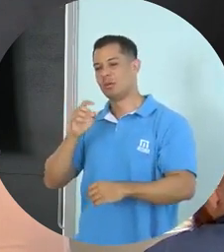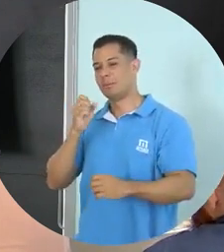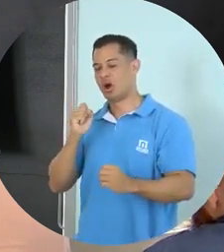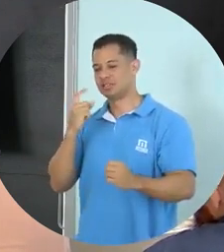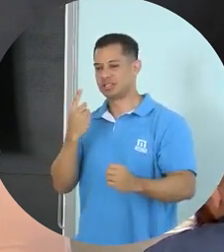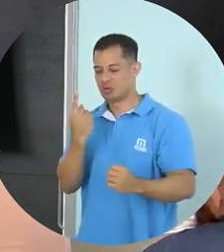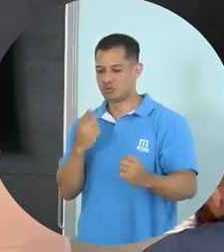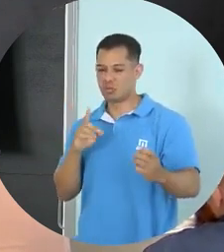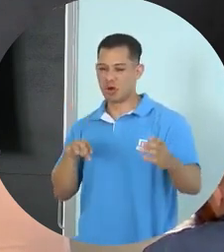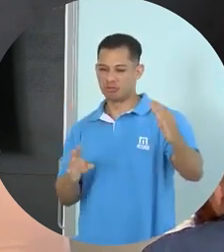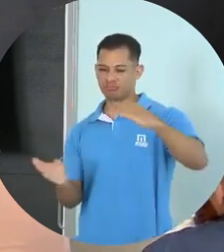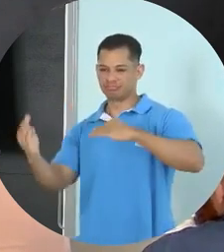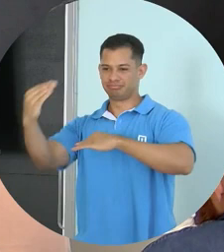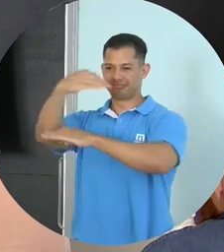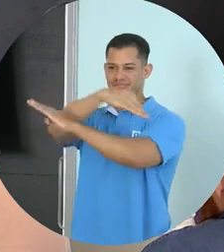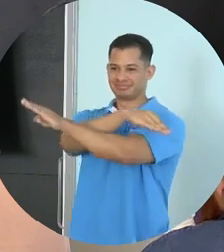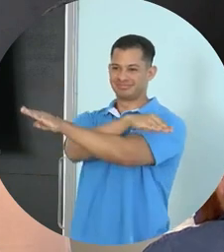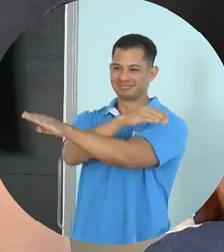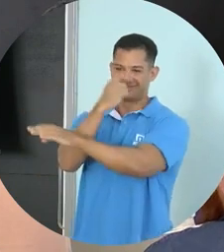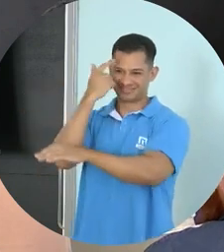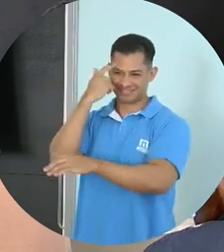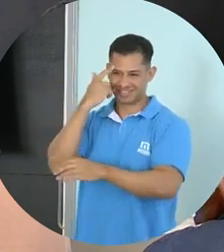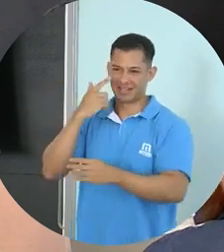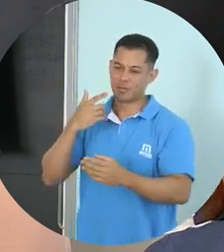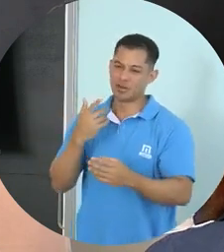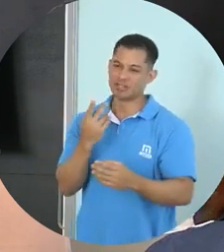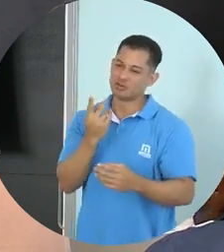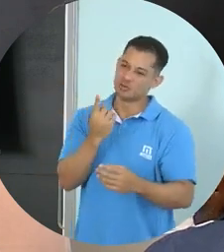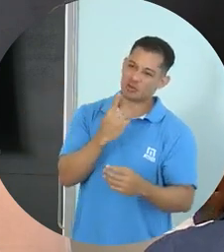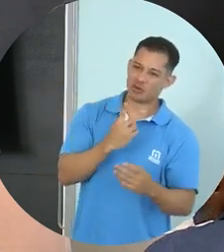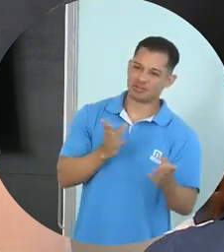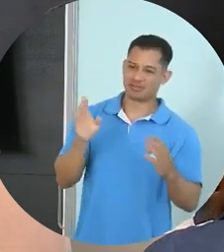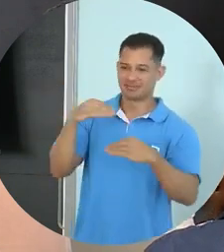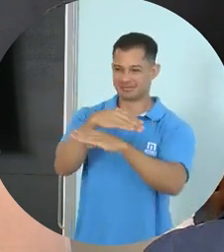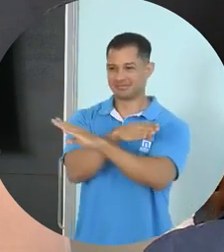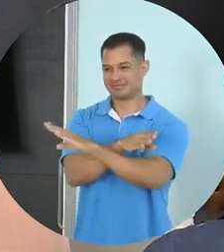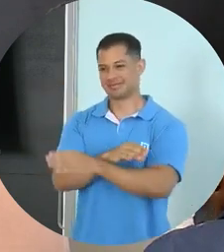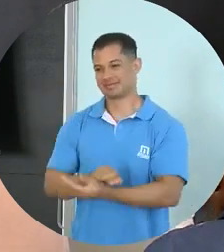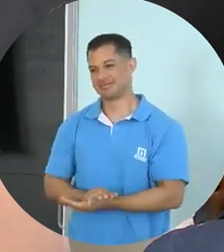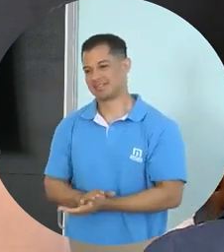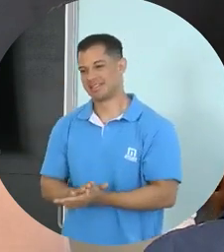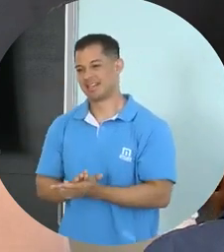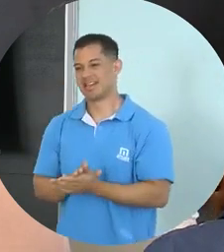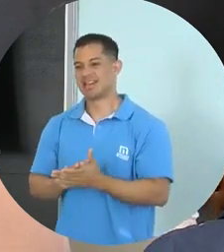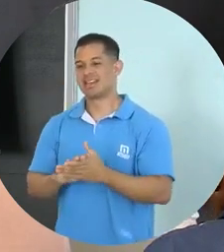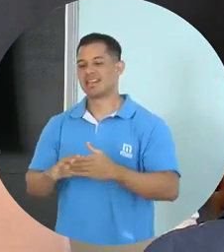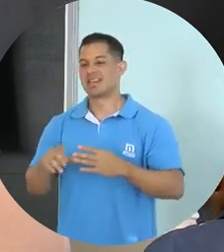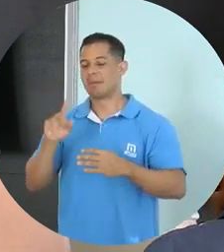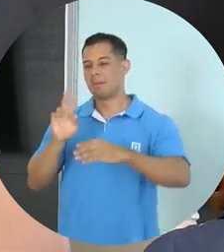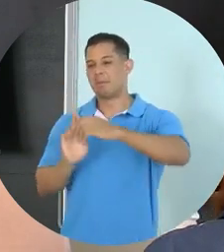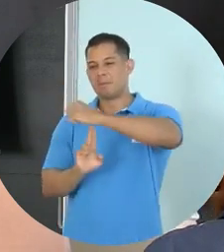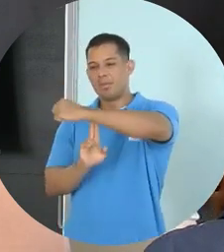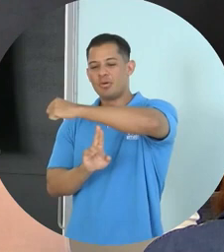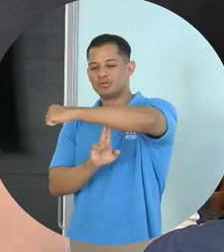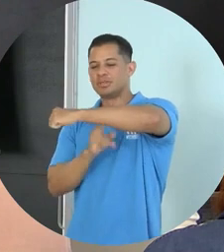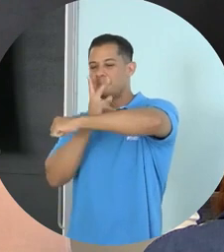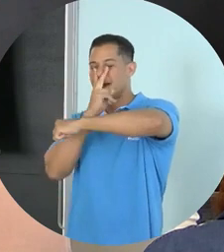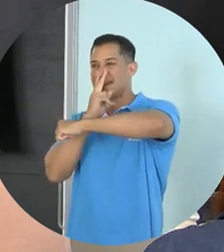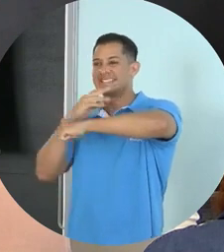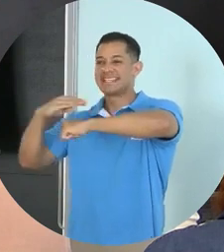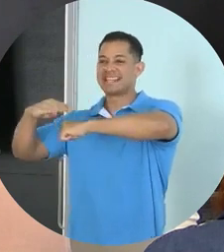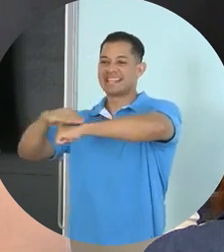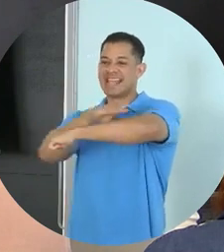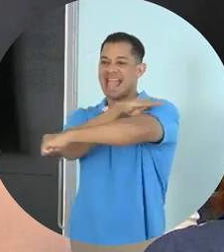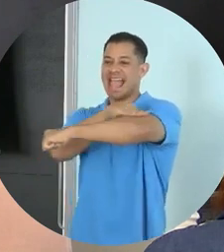que tem uma solicitação de frenagem, esforços horizontais muito grandes. Então, o recurso aí foi utilizar a estaca